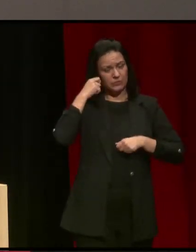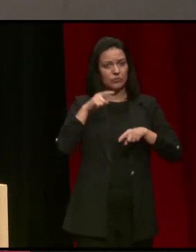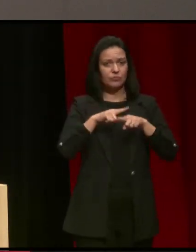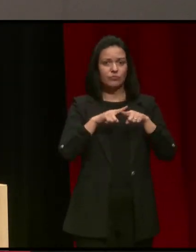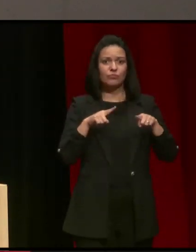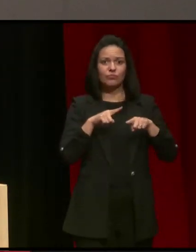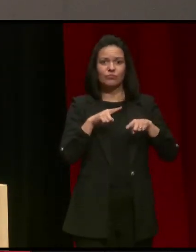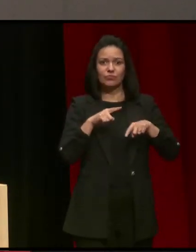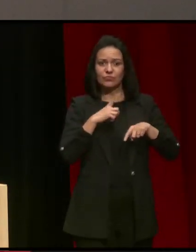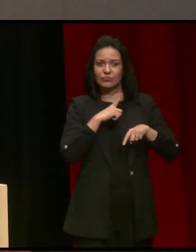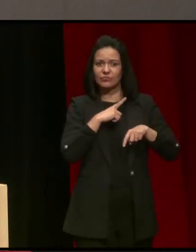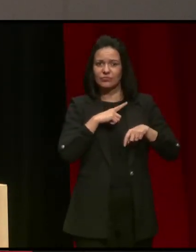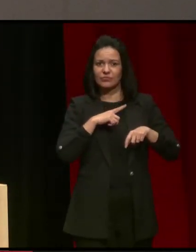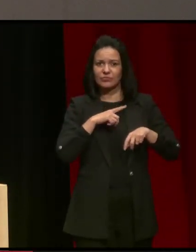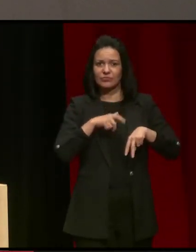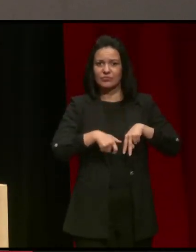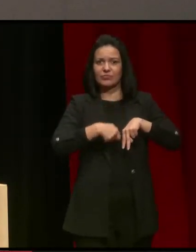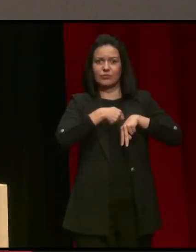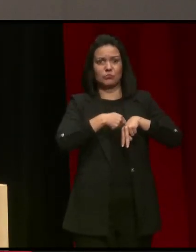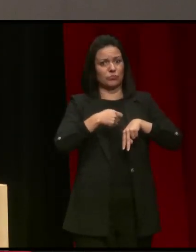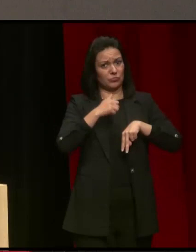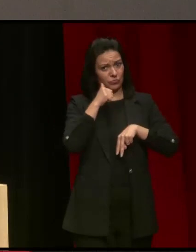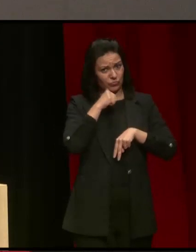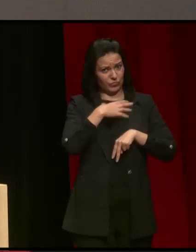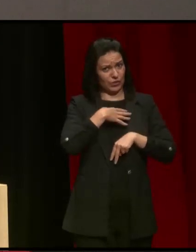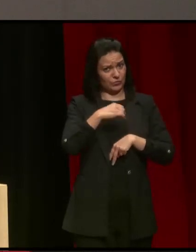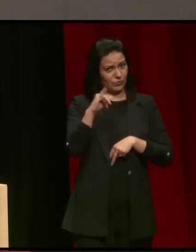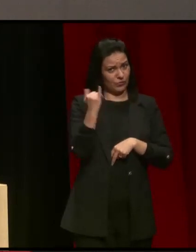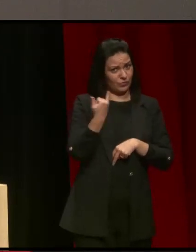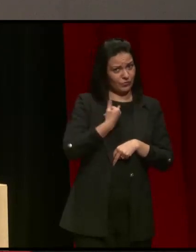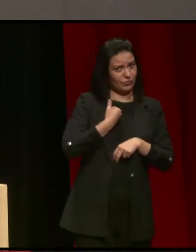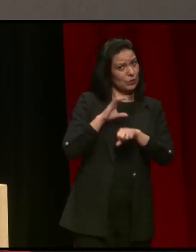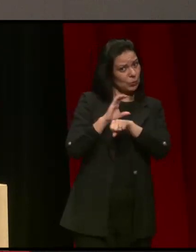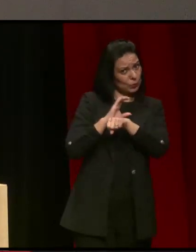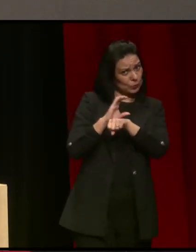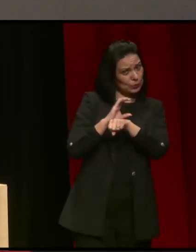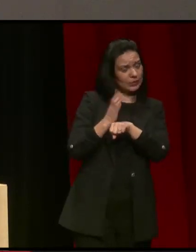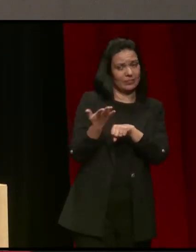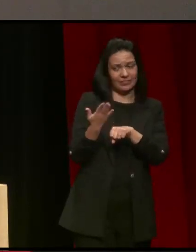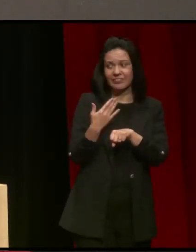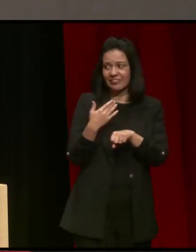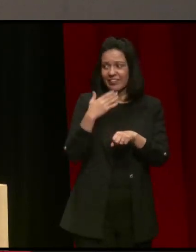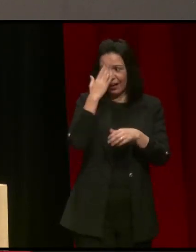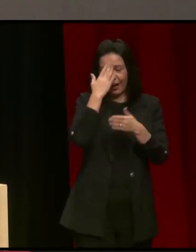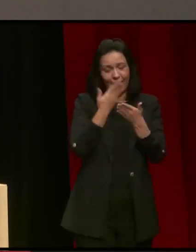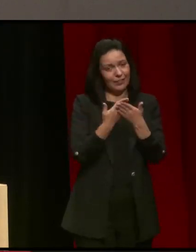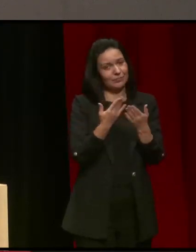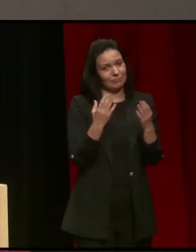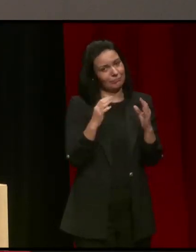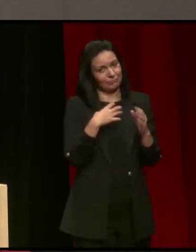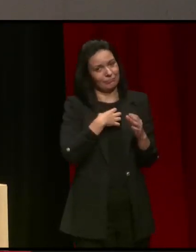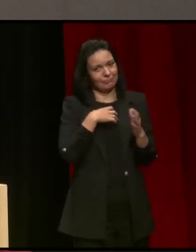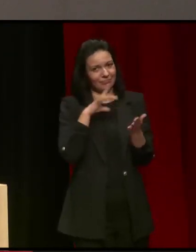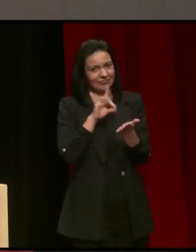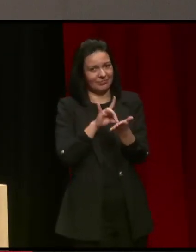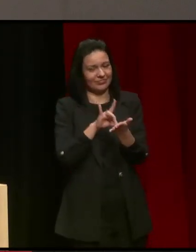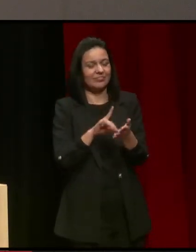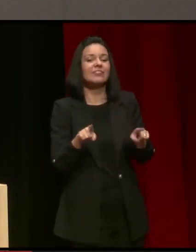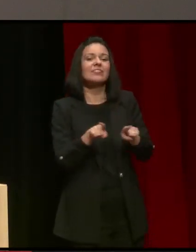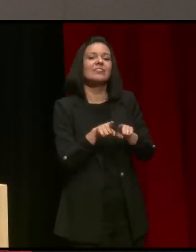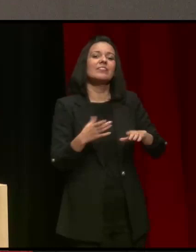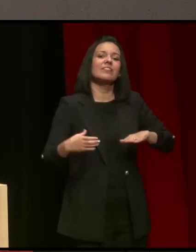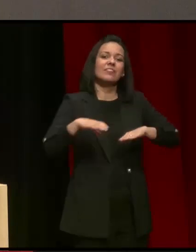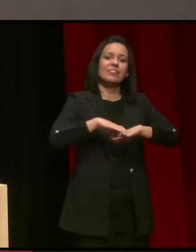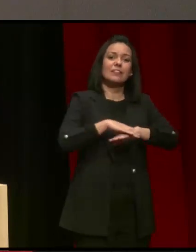a minha filha diz que é cinza. Espero que ela não seja daltônica, né? E um